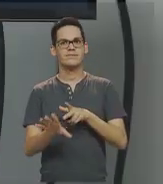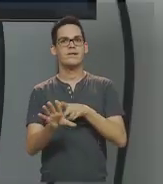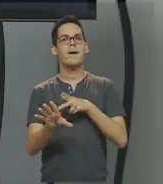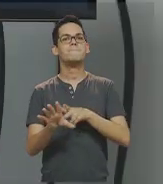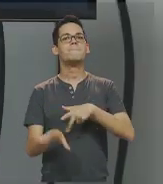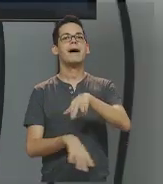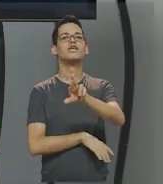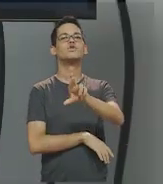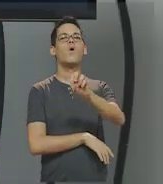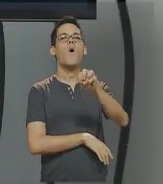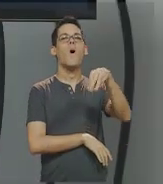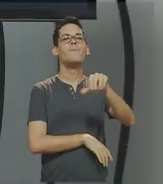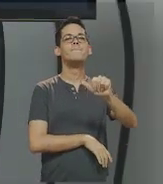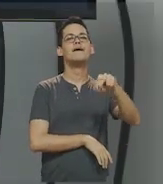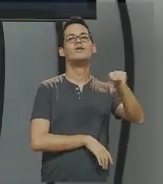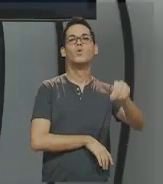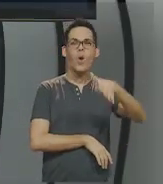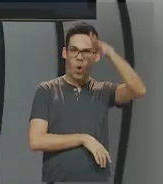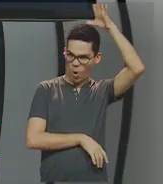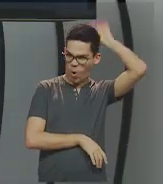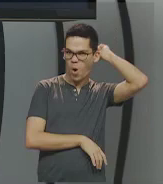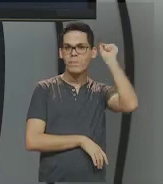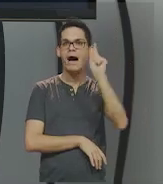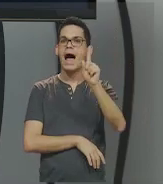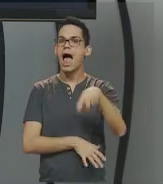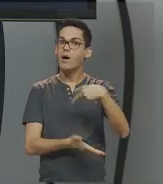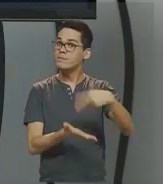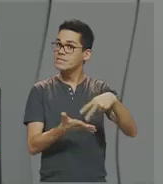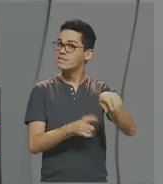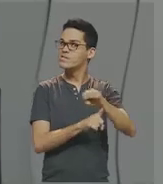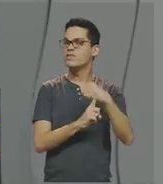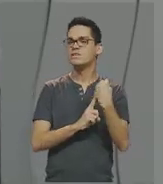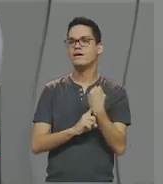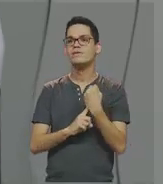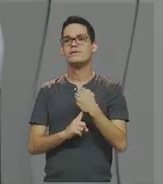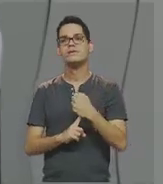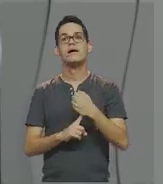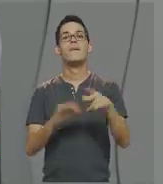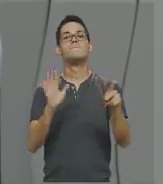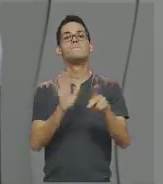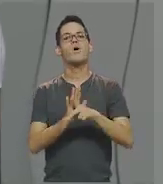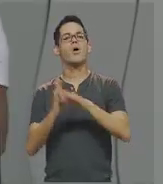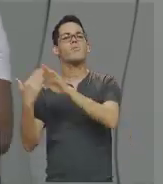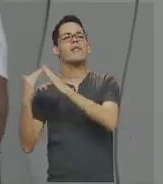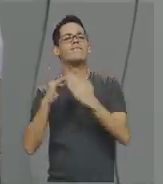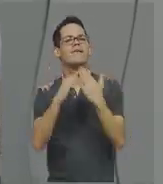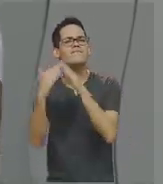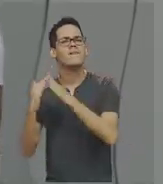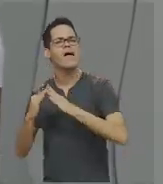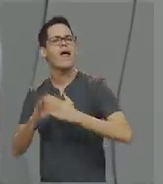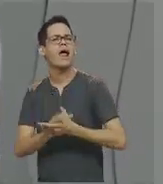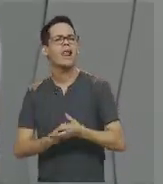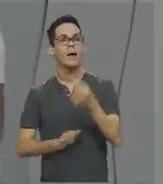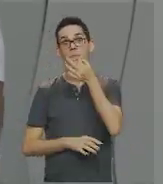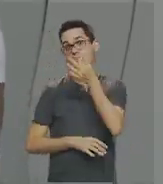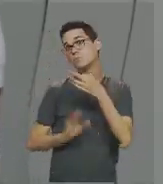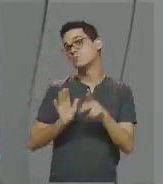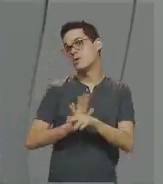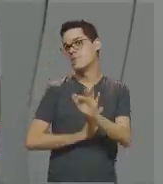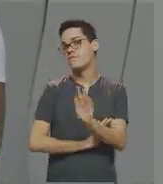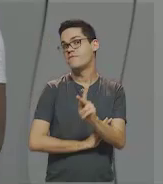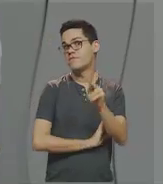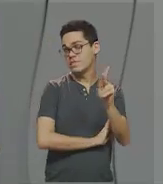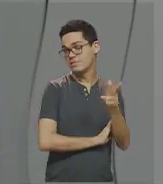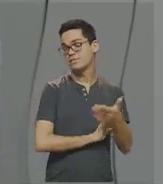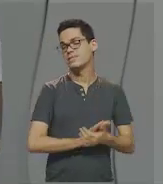né? Ele surge num contexto de dança social, né? Dos bailes de favela, né? Desse contexto. Então, ele